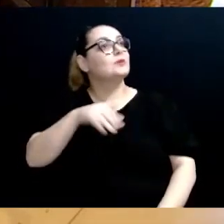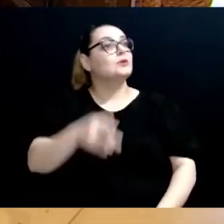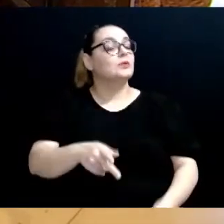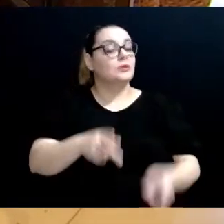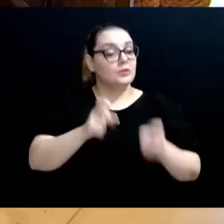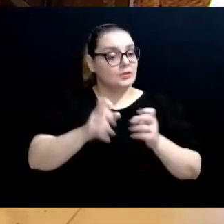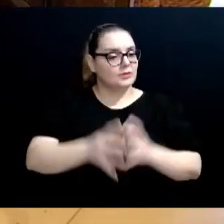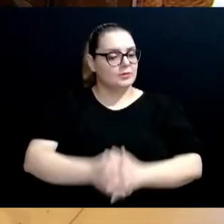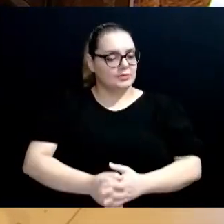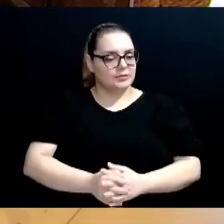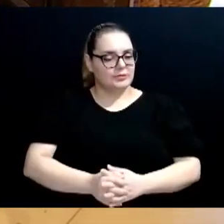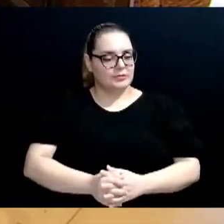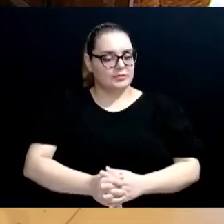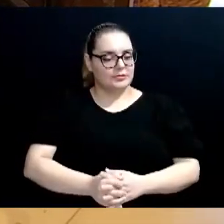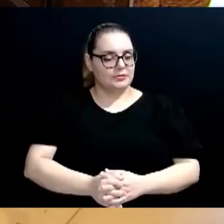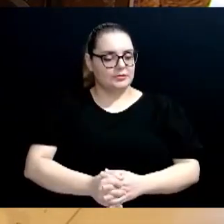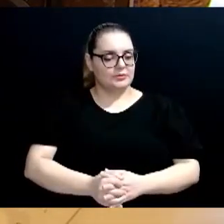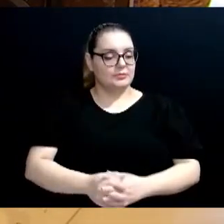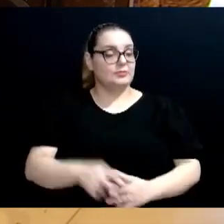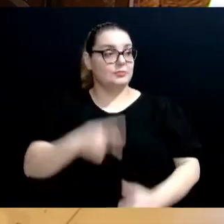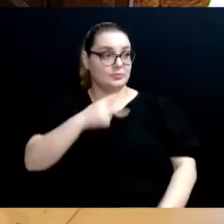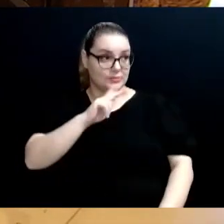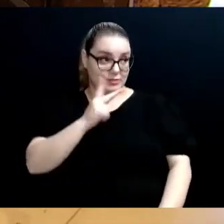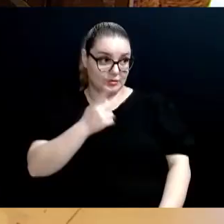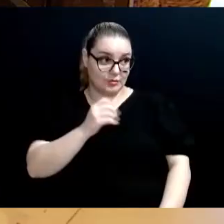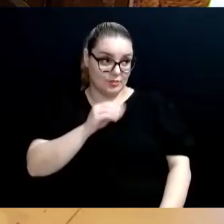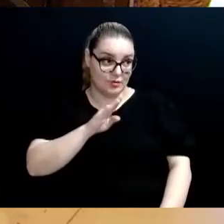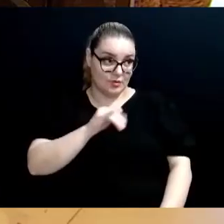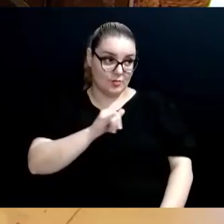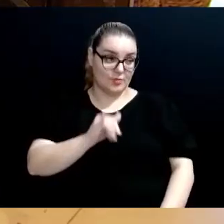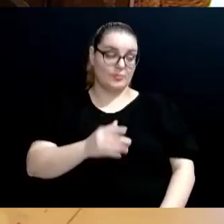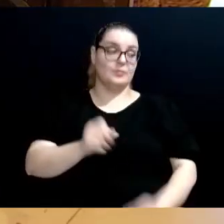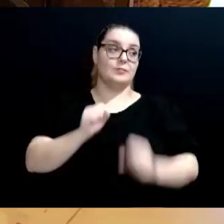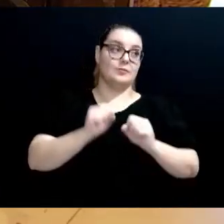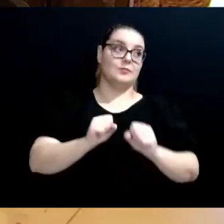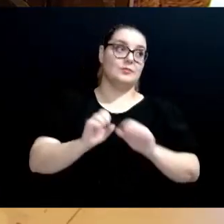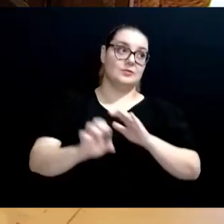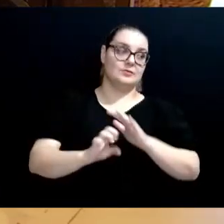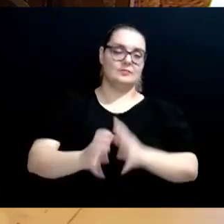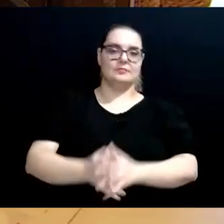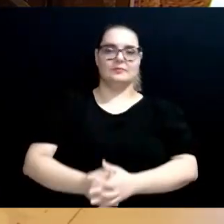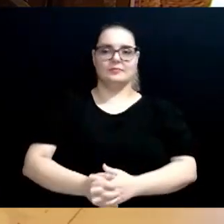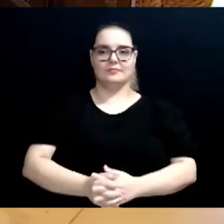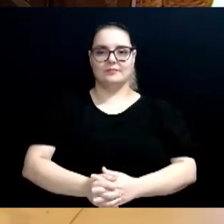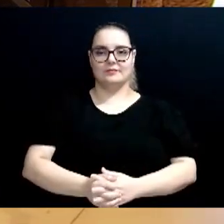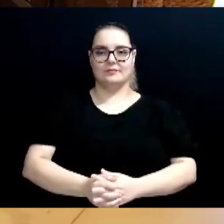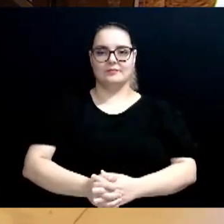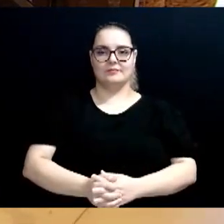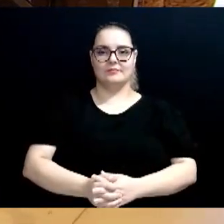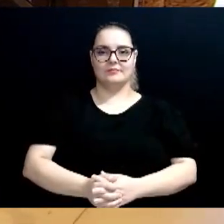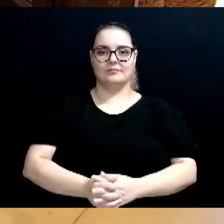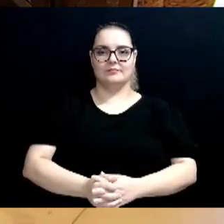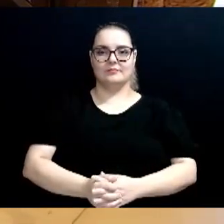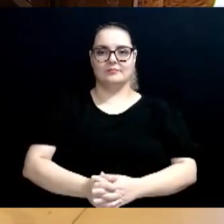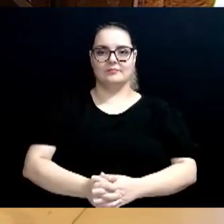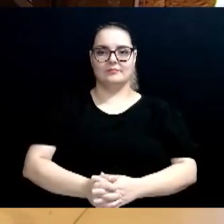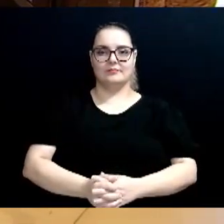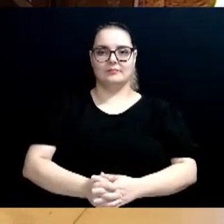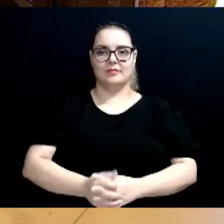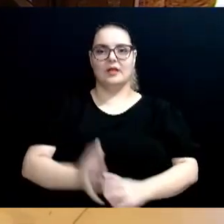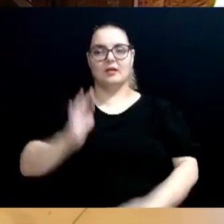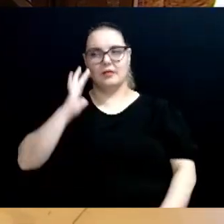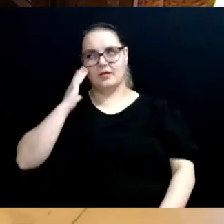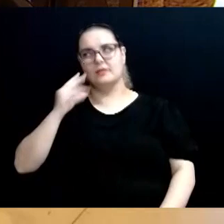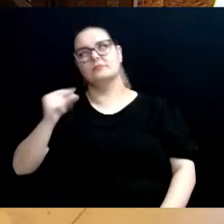Silvia, quando você percebeu que esse seu hobby poderia ser um negócio? Acho